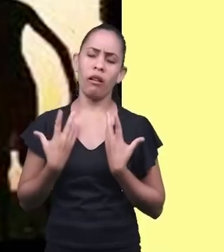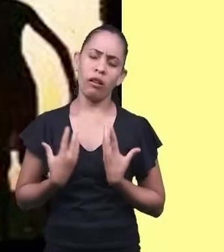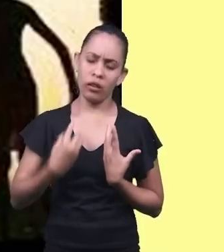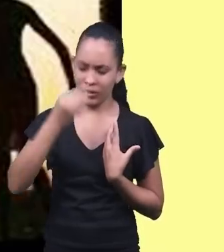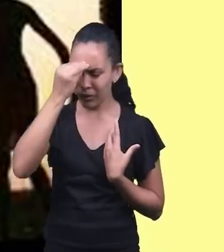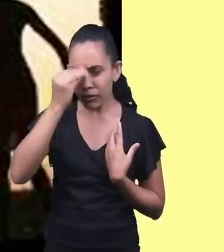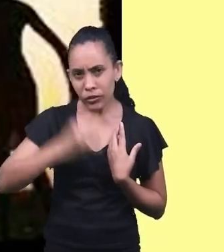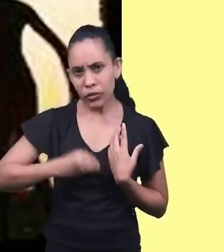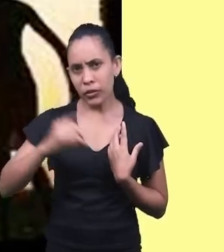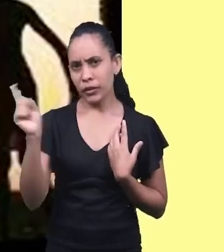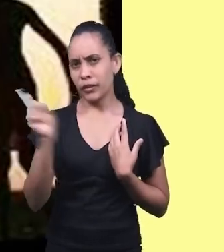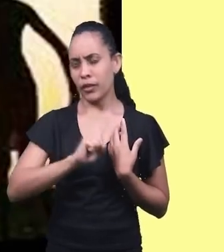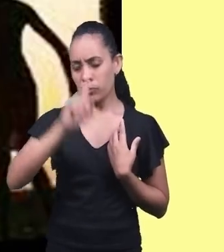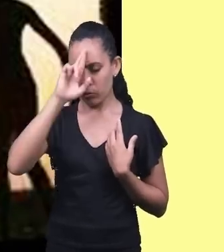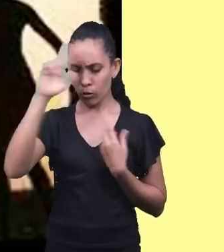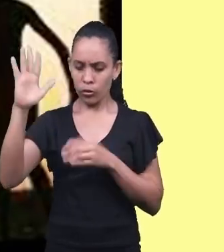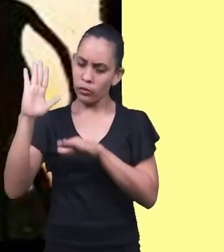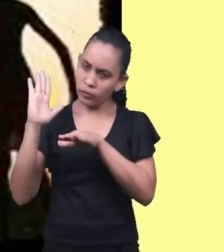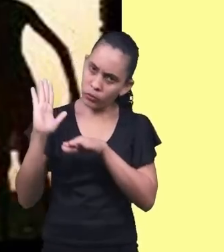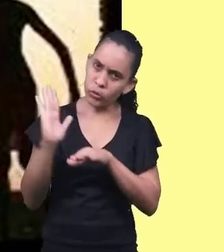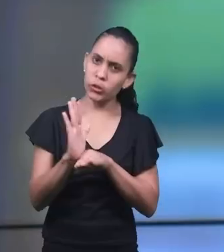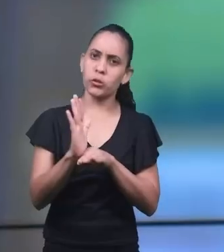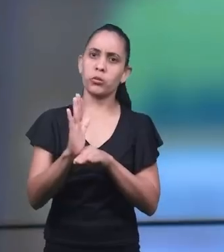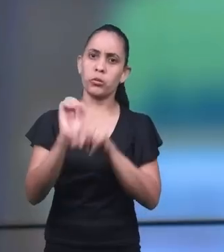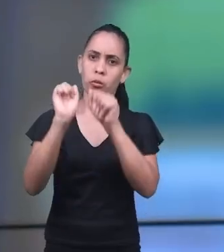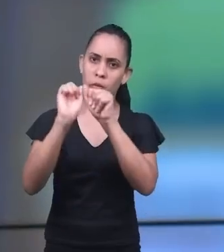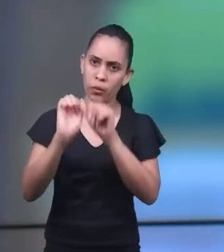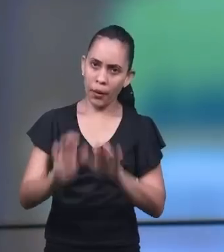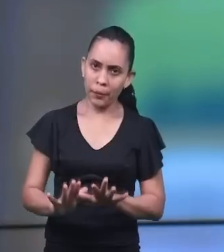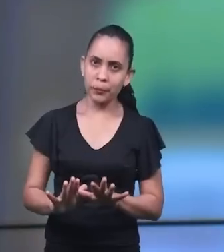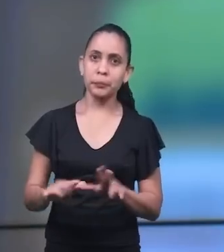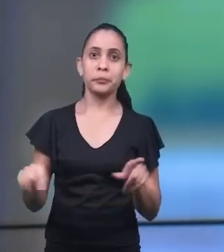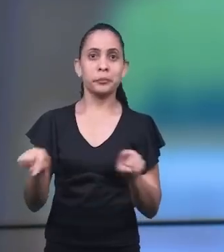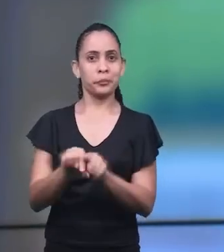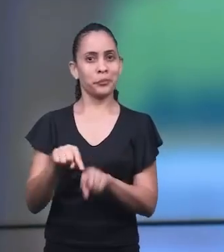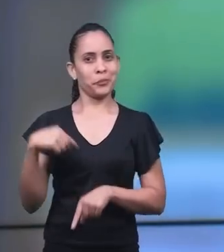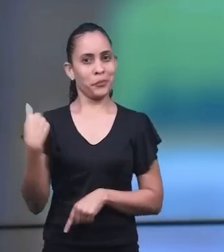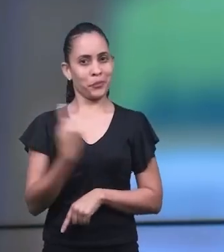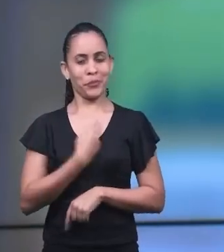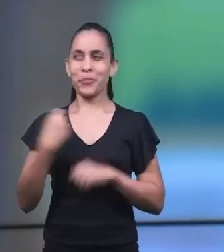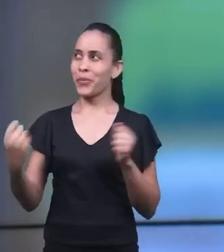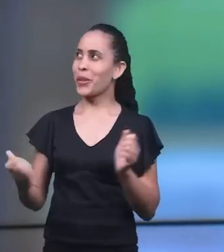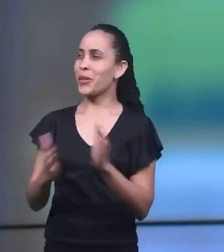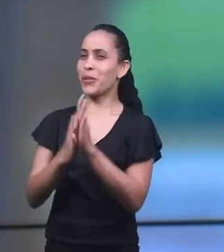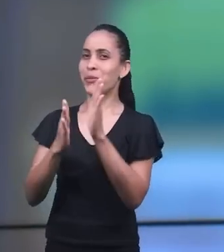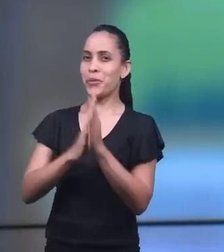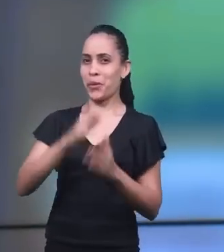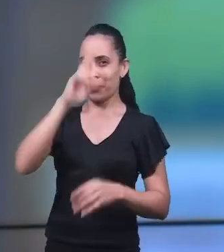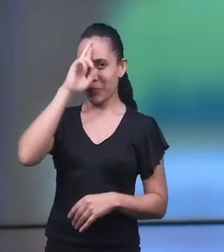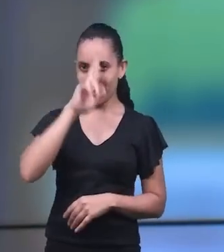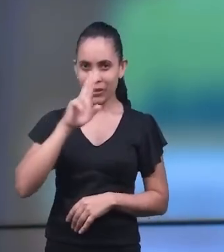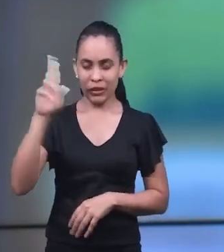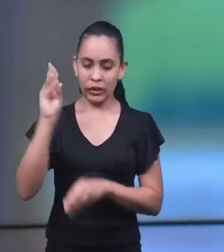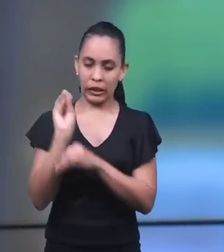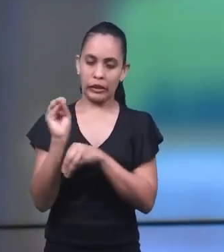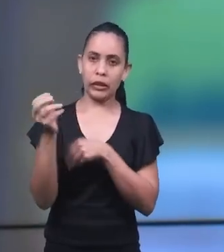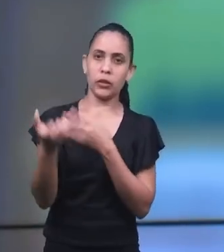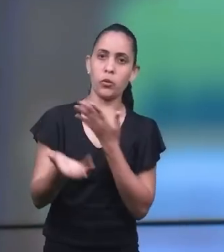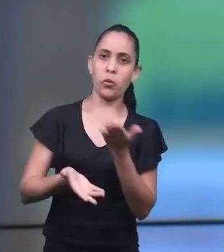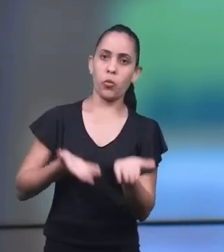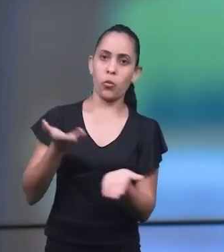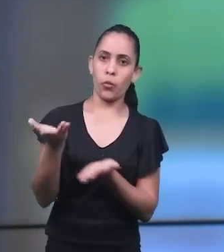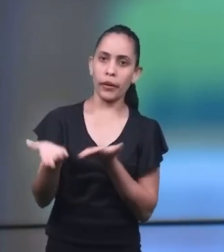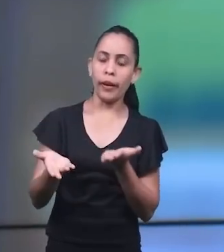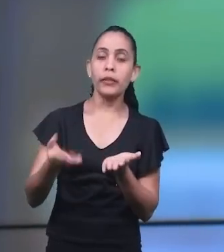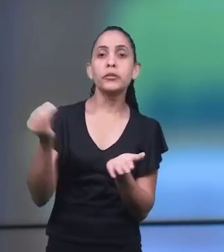Deus, porque o Senhor estava com eles. E hoje também louvamos a Deus, pois Ele tem cuidado de